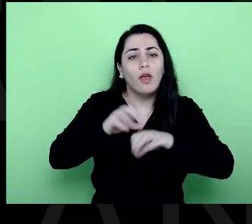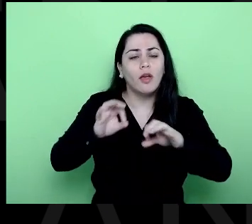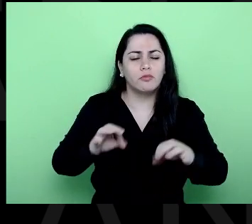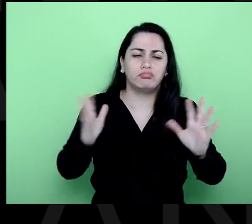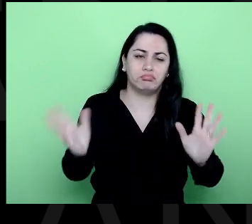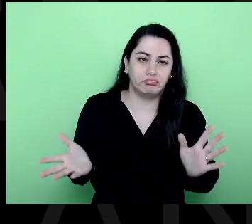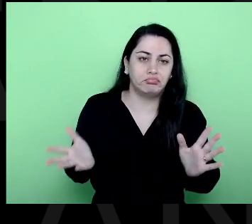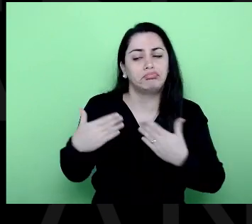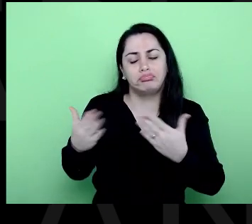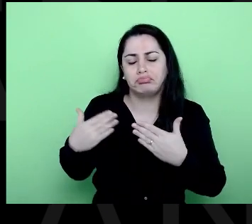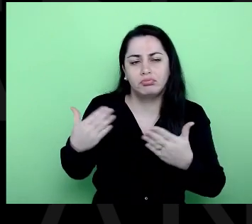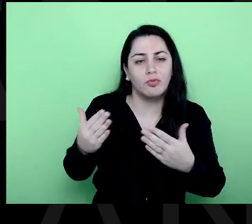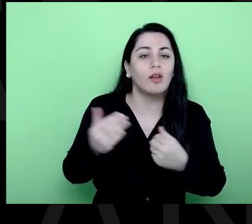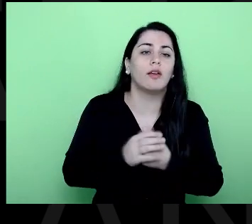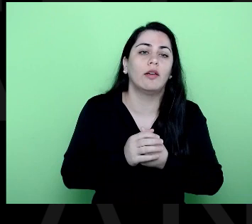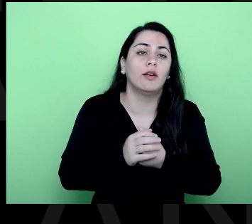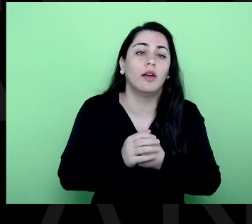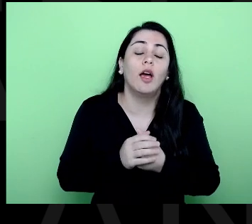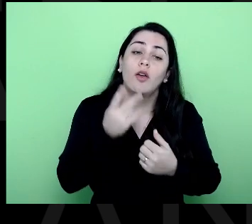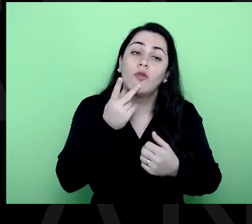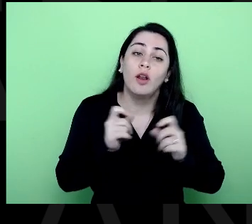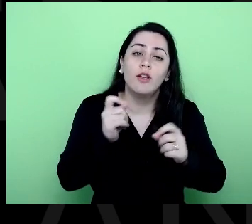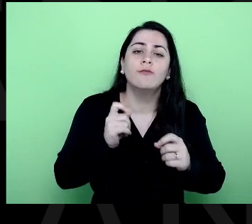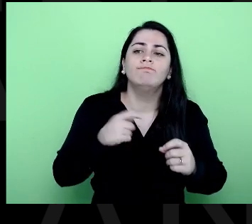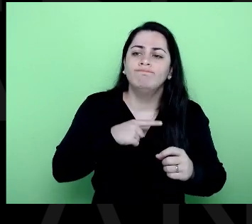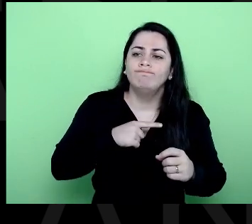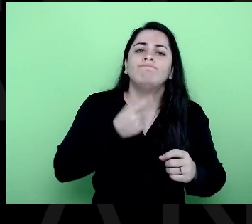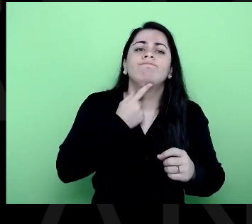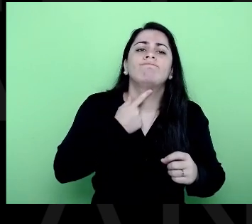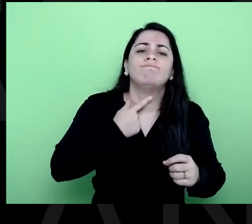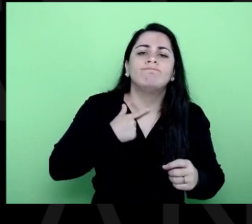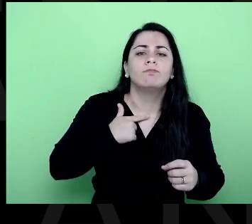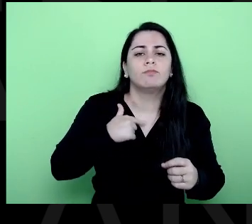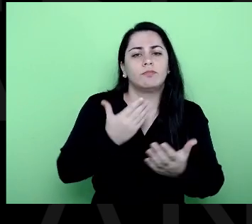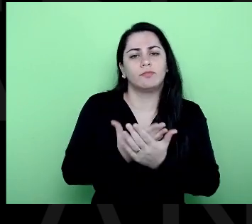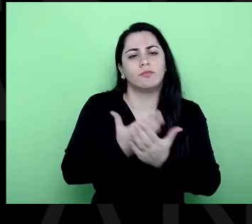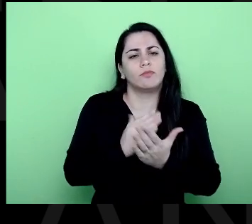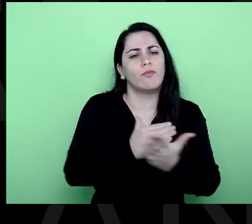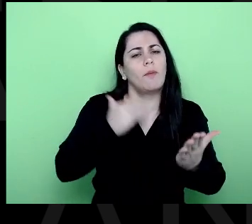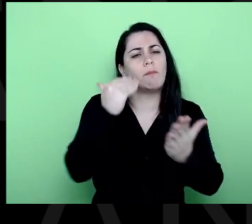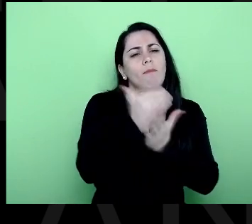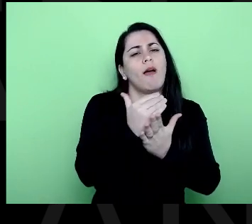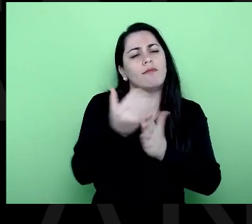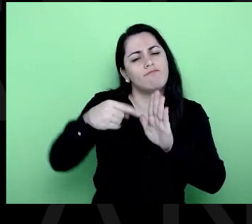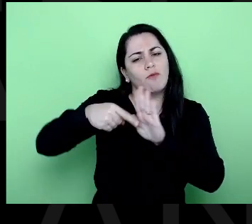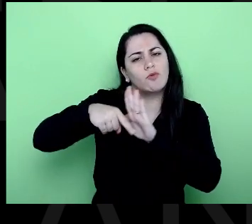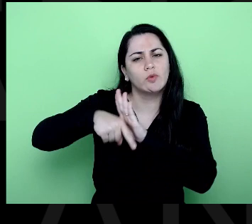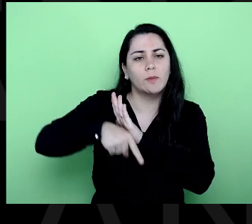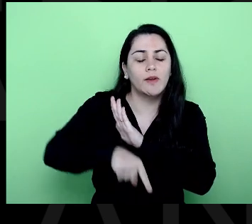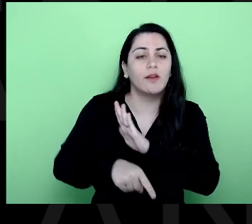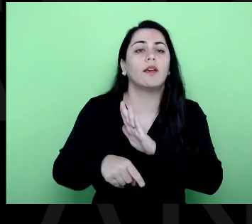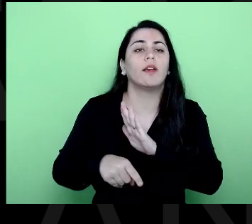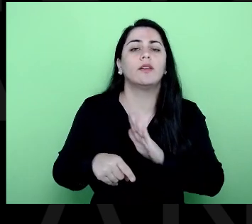papapá. E aí eu falei que eu tinha muito desejo de estudar isso mais a fundo, né?